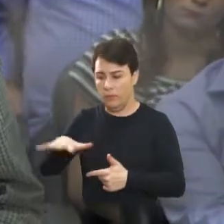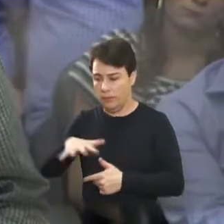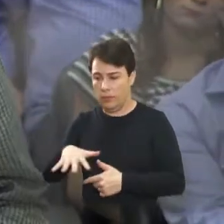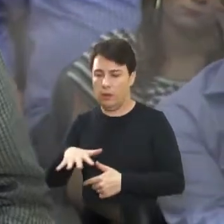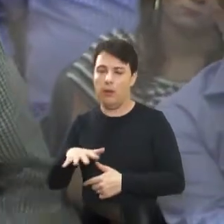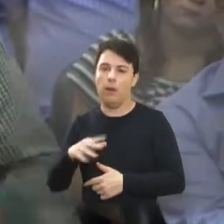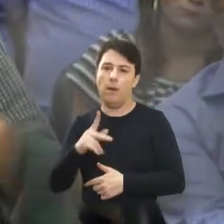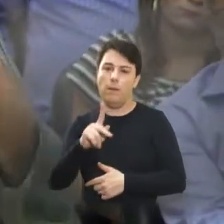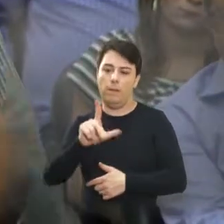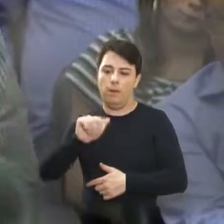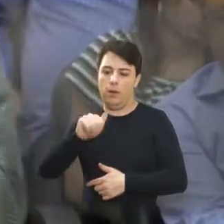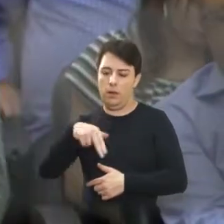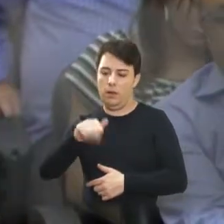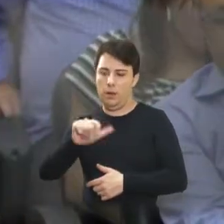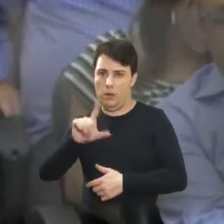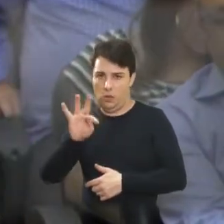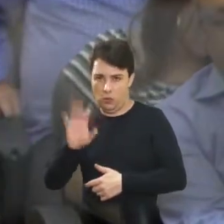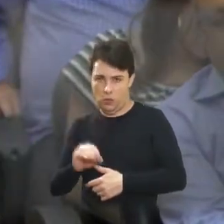Chácara Flora,